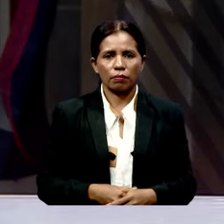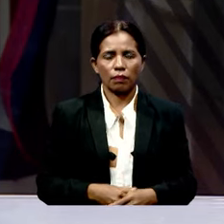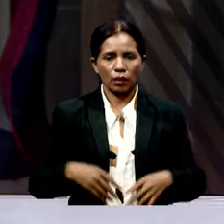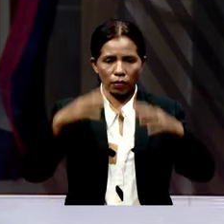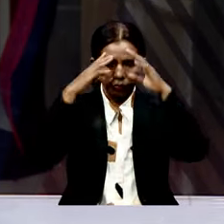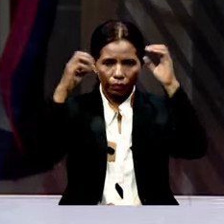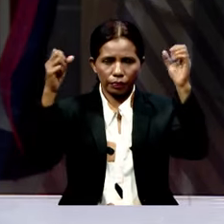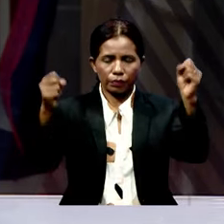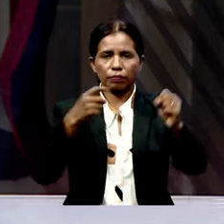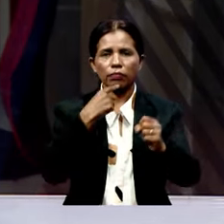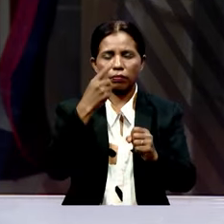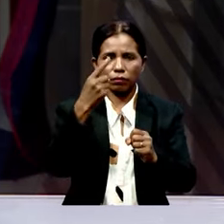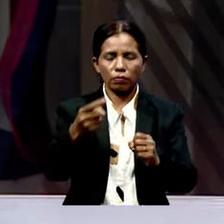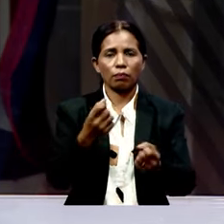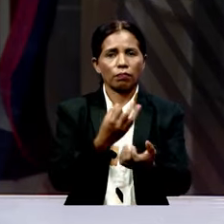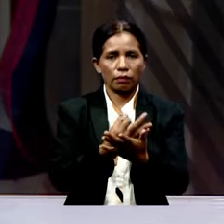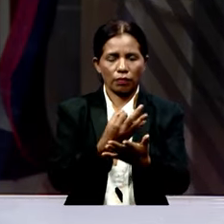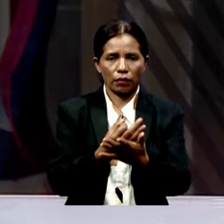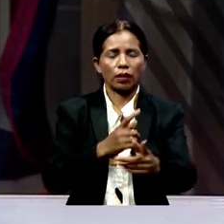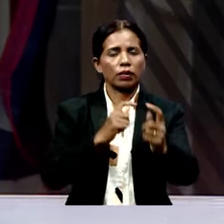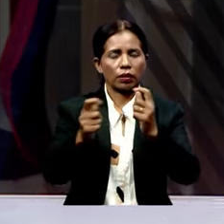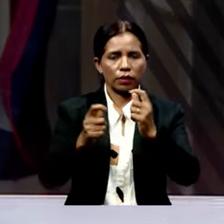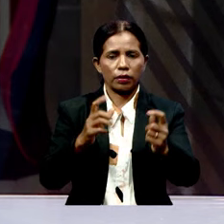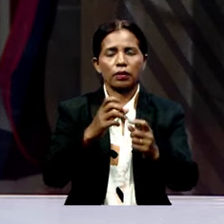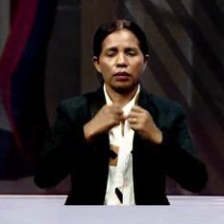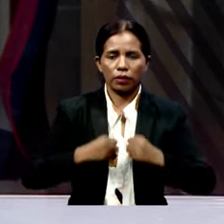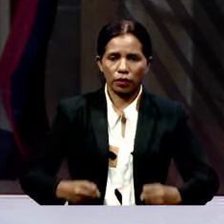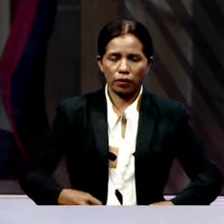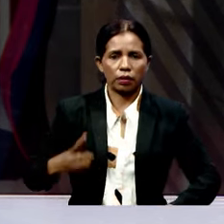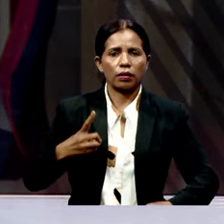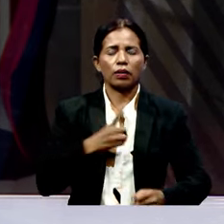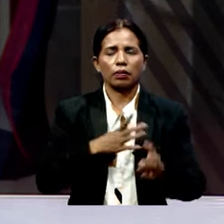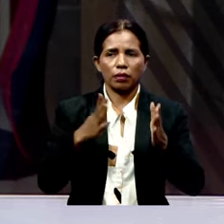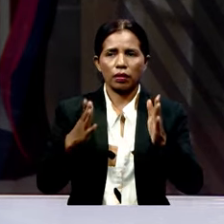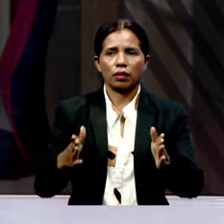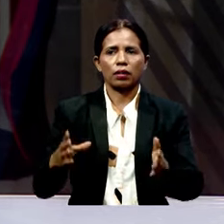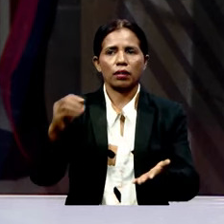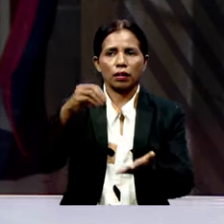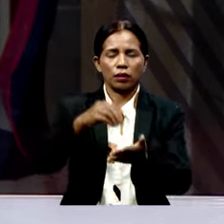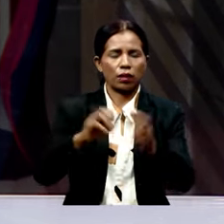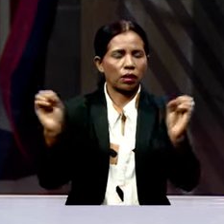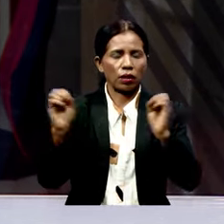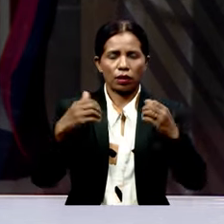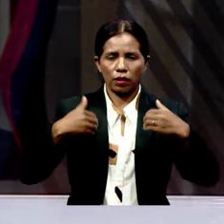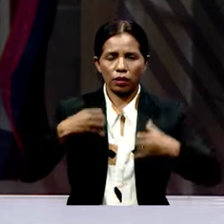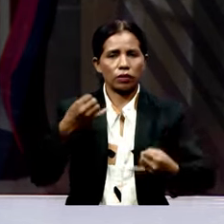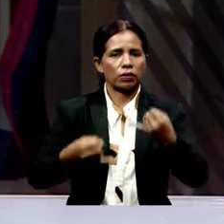Presidente da República considera subsídio, transporte, no saúde e o deputado Cira cria injustiça.